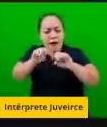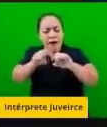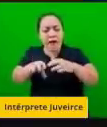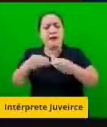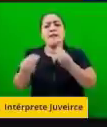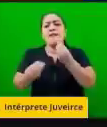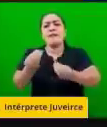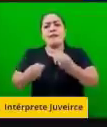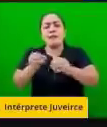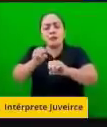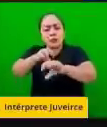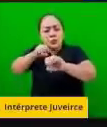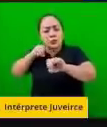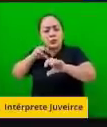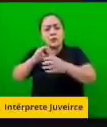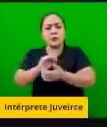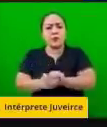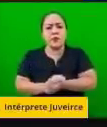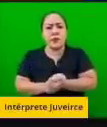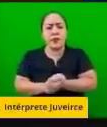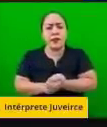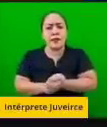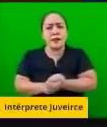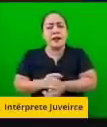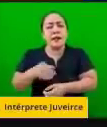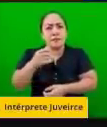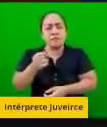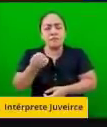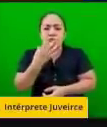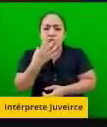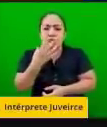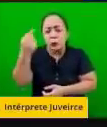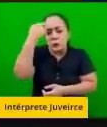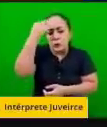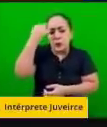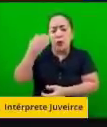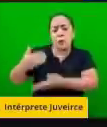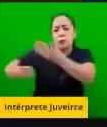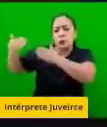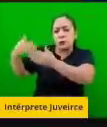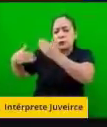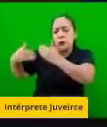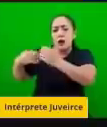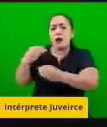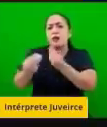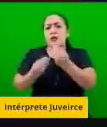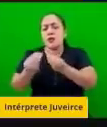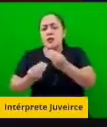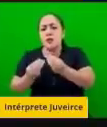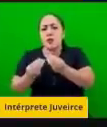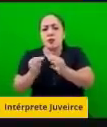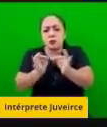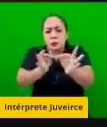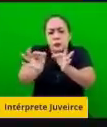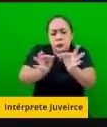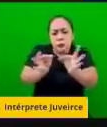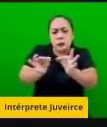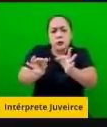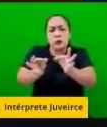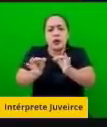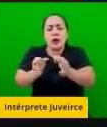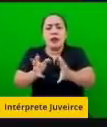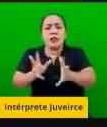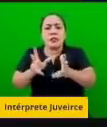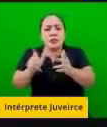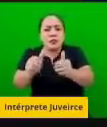nos reportarmos a algumas normativas que buscam regulamentar e regular a forma ou